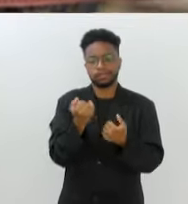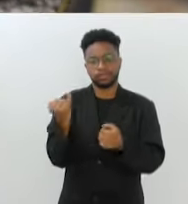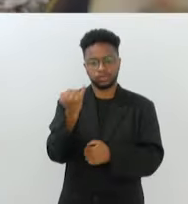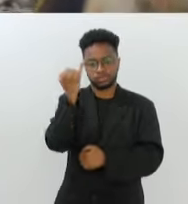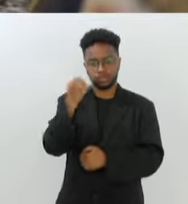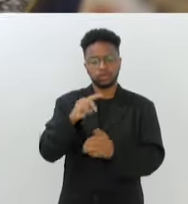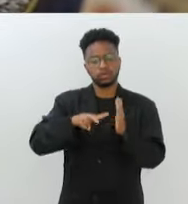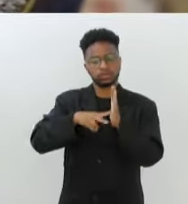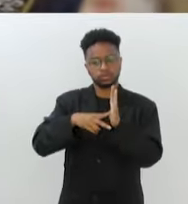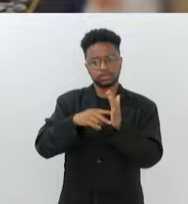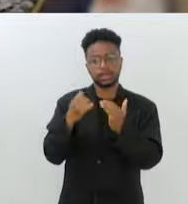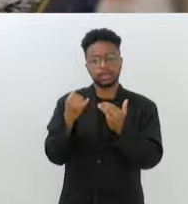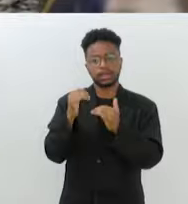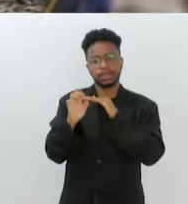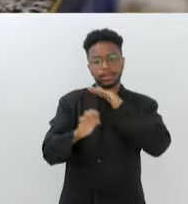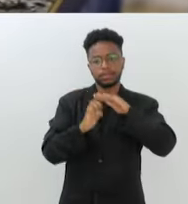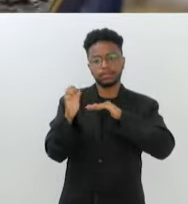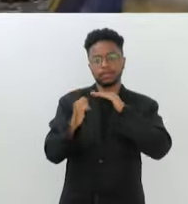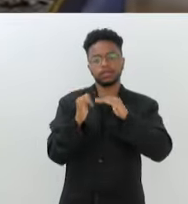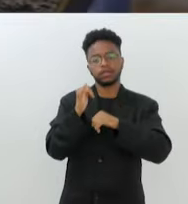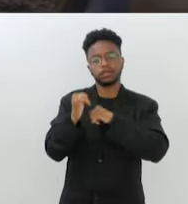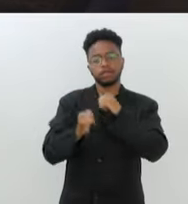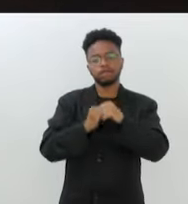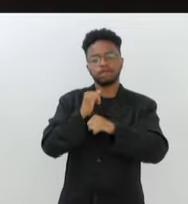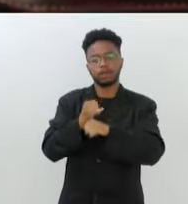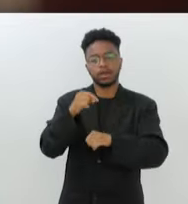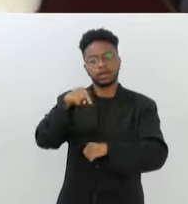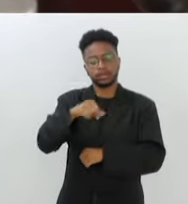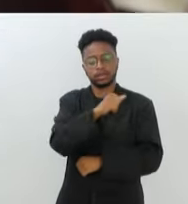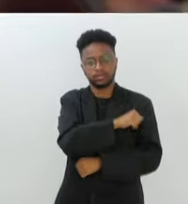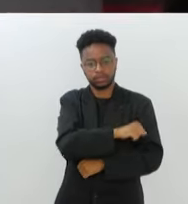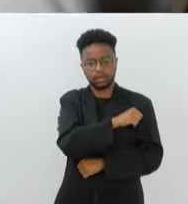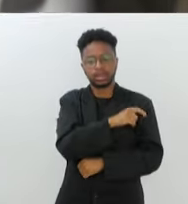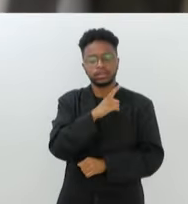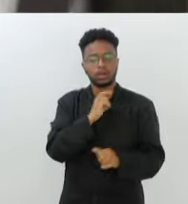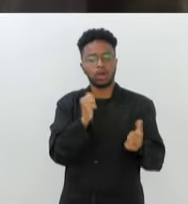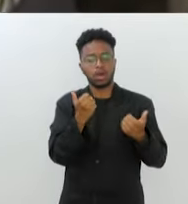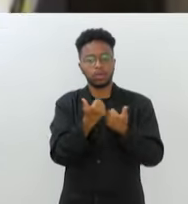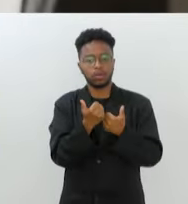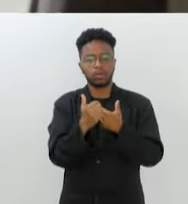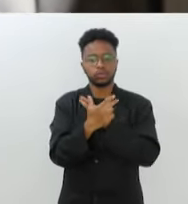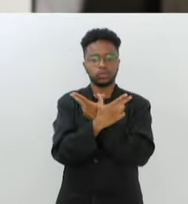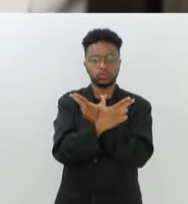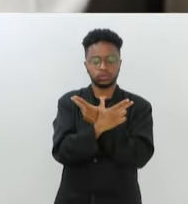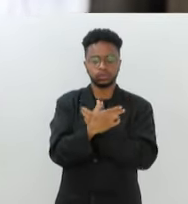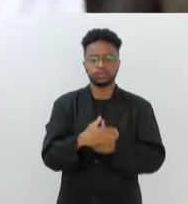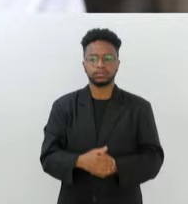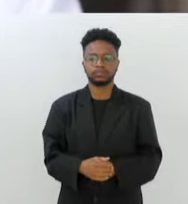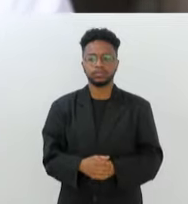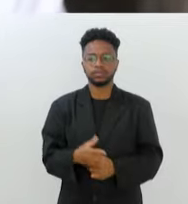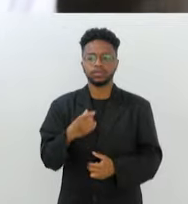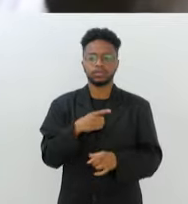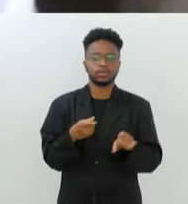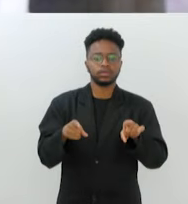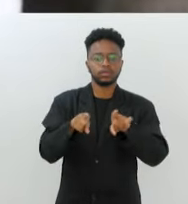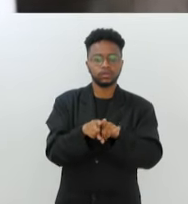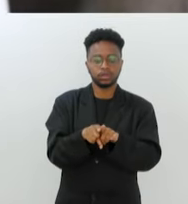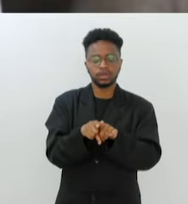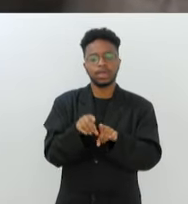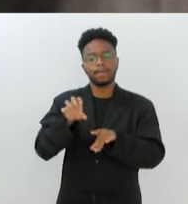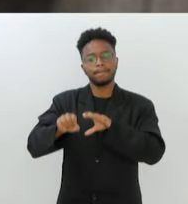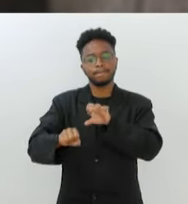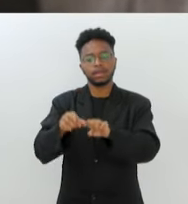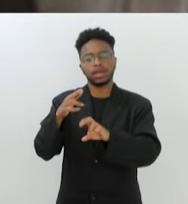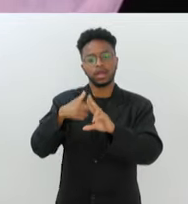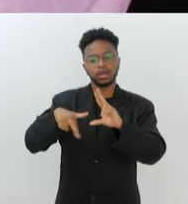das Empresas de Informática do Rio conquistou o apoio do Santuário Cristo Redentor, num convênio para coleta seletiva